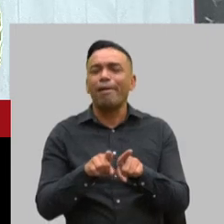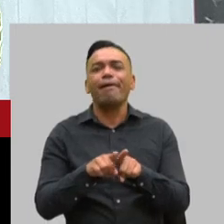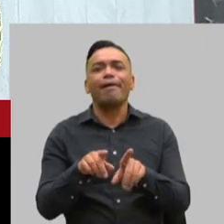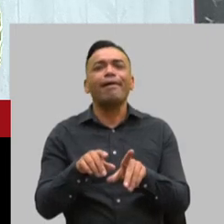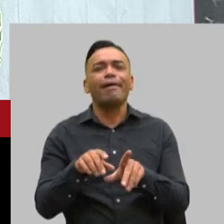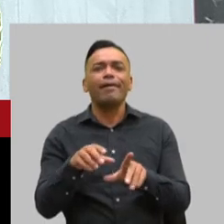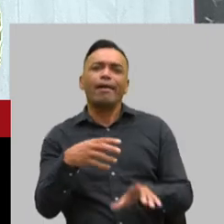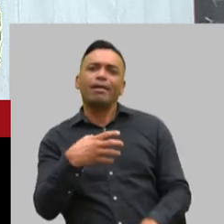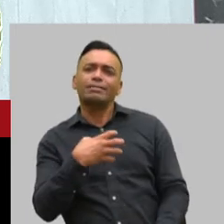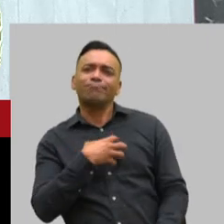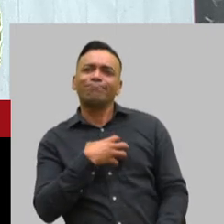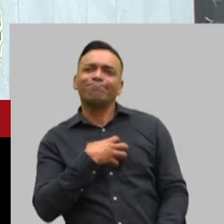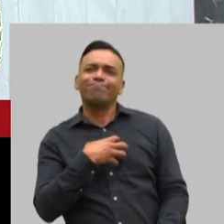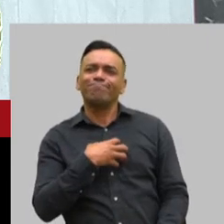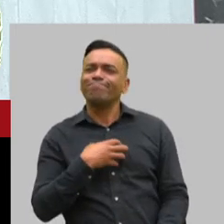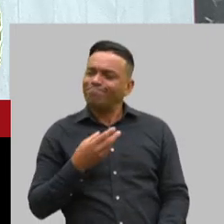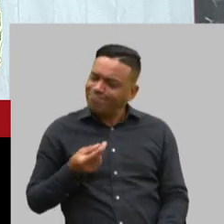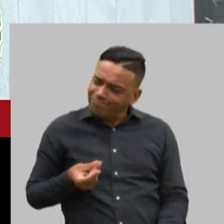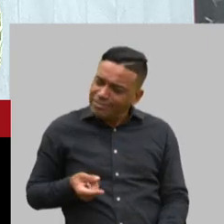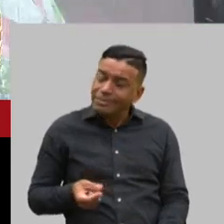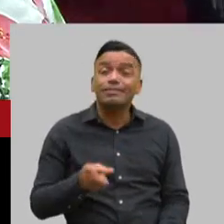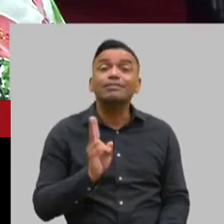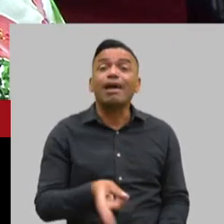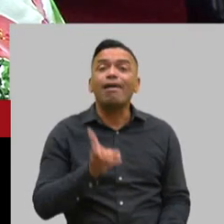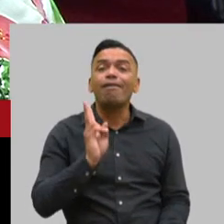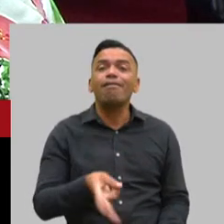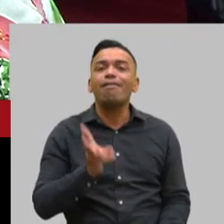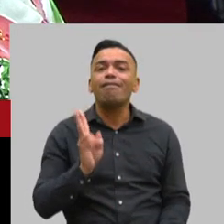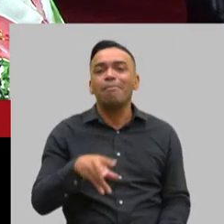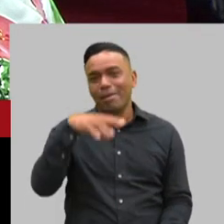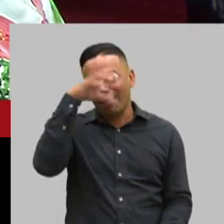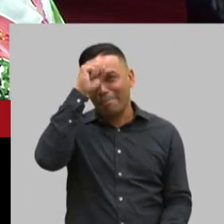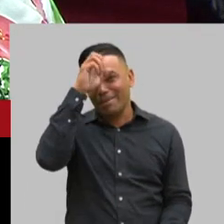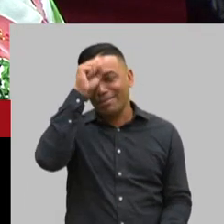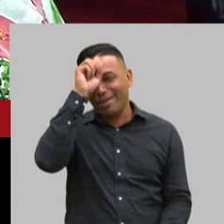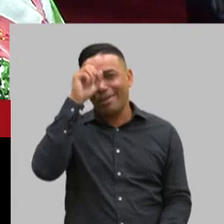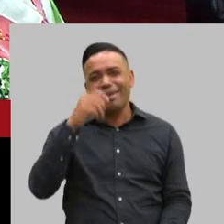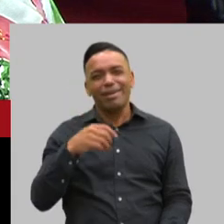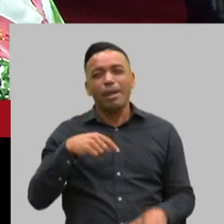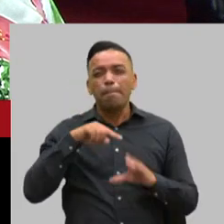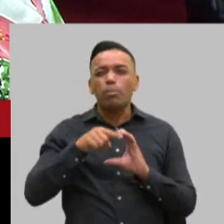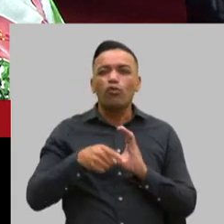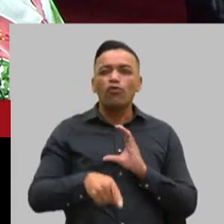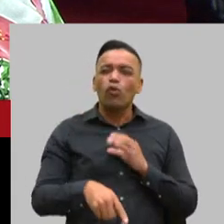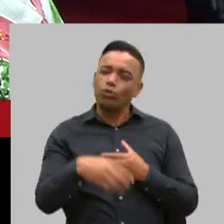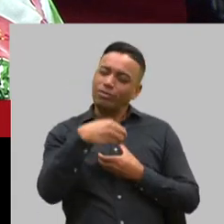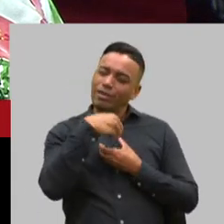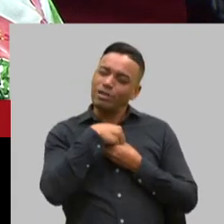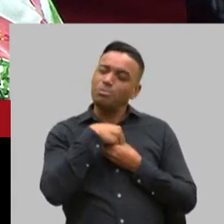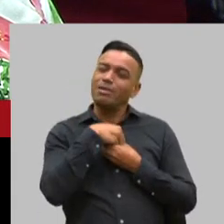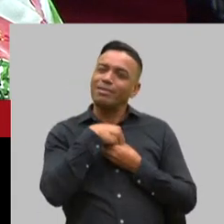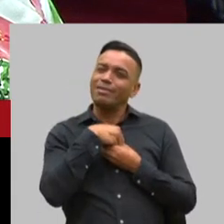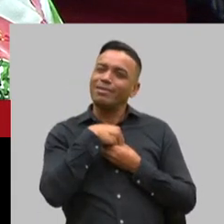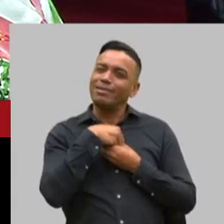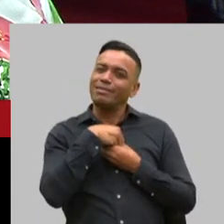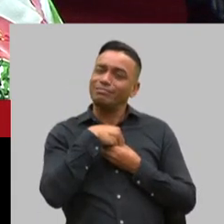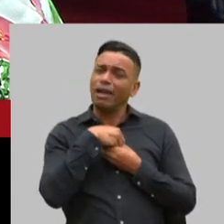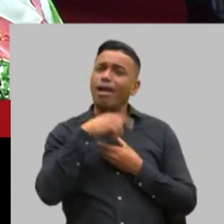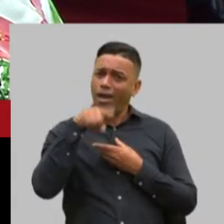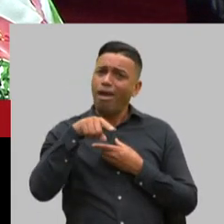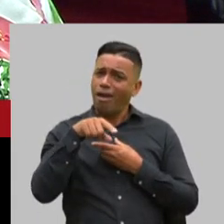ser um eterno aprendiz, caçador de mim. Isso é mineiro. Talvez eu já